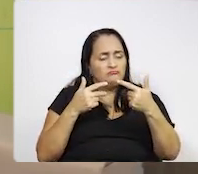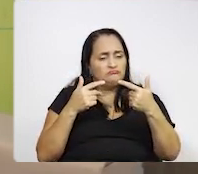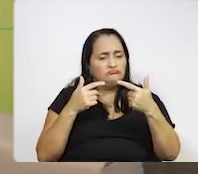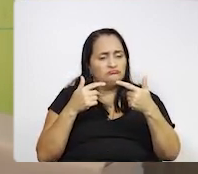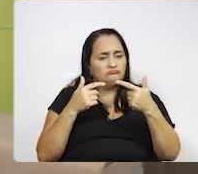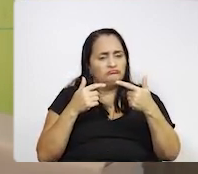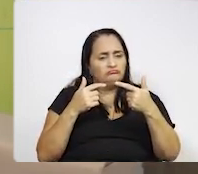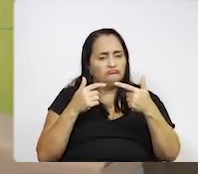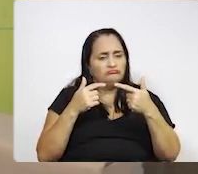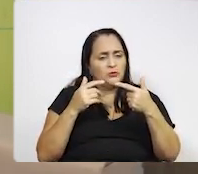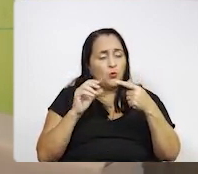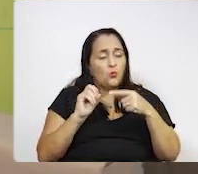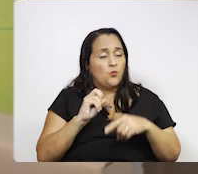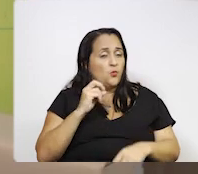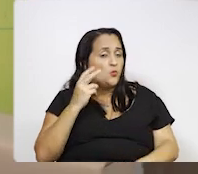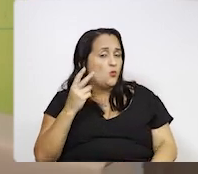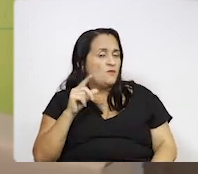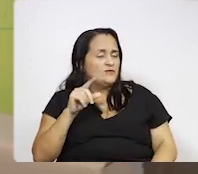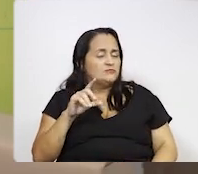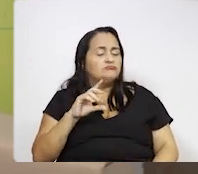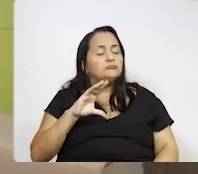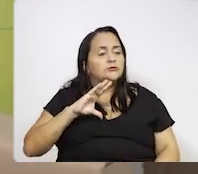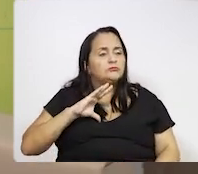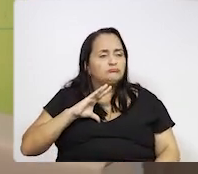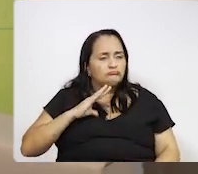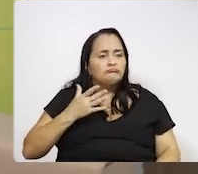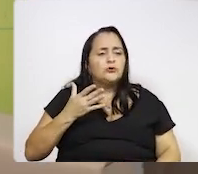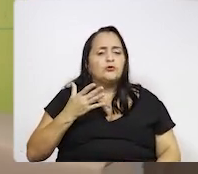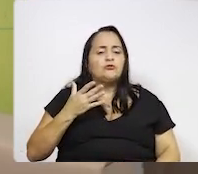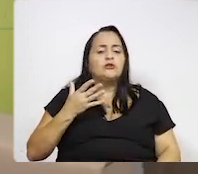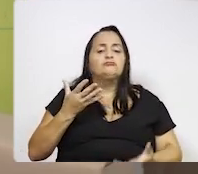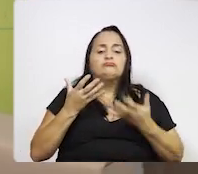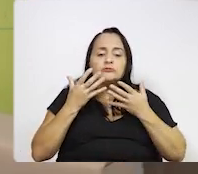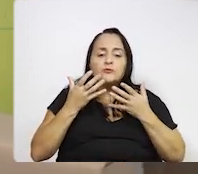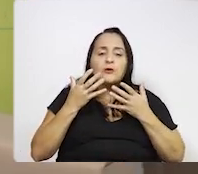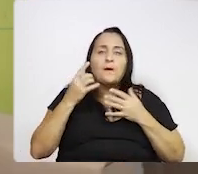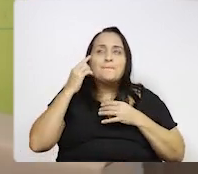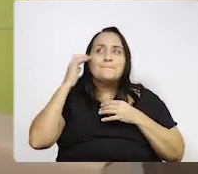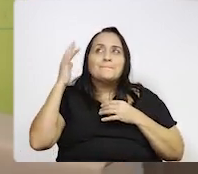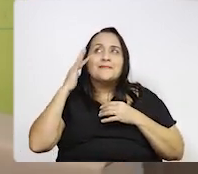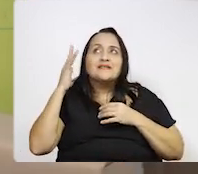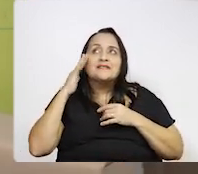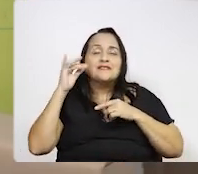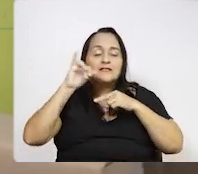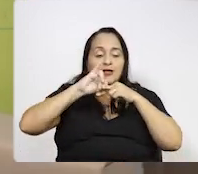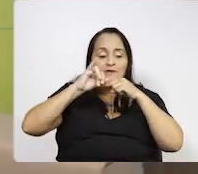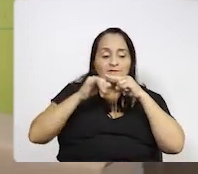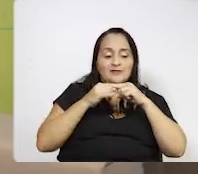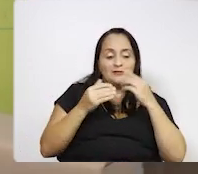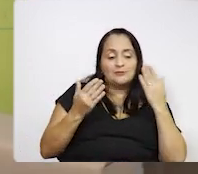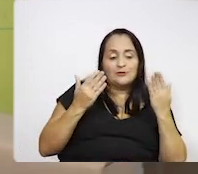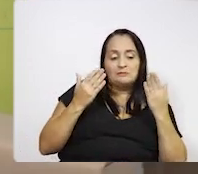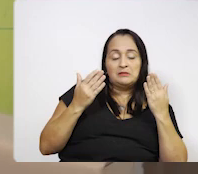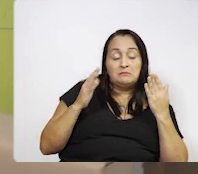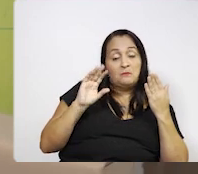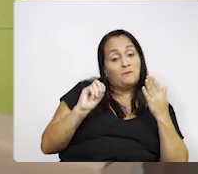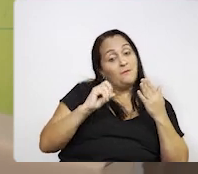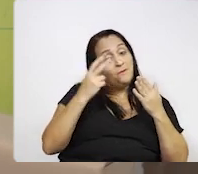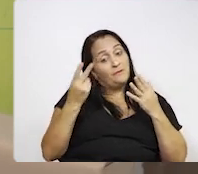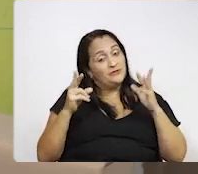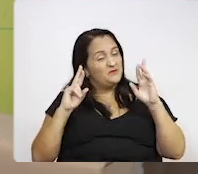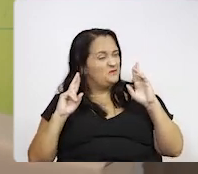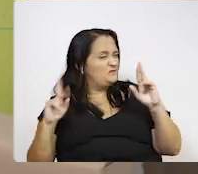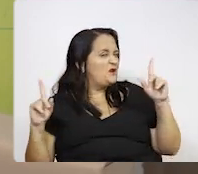conhece, ou se você destemido, quer arriscar, tenta pensar numa fração equivalente